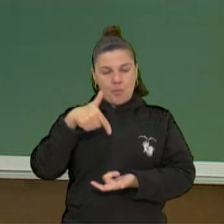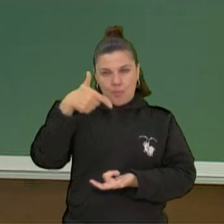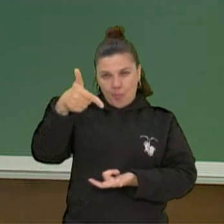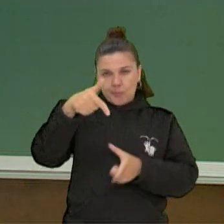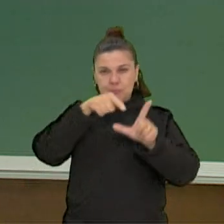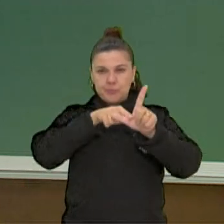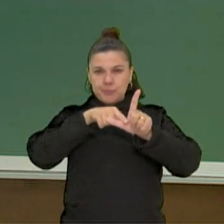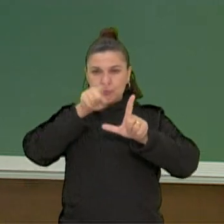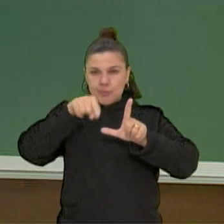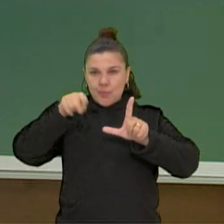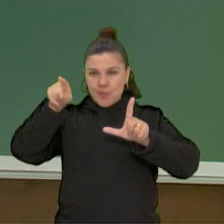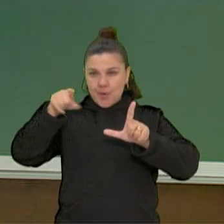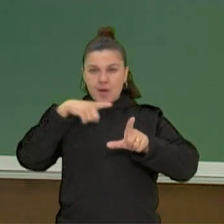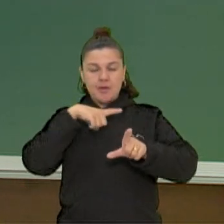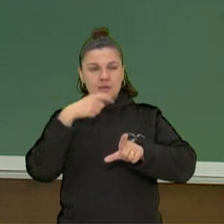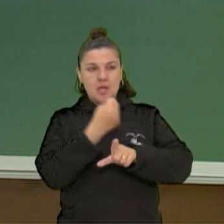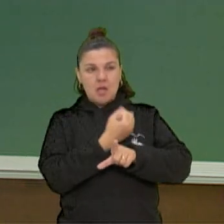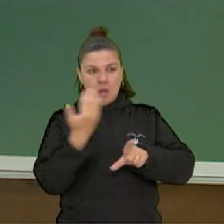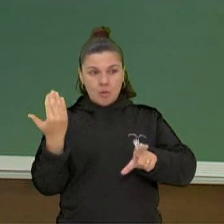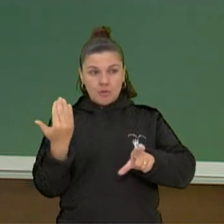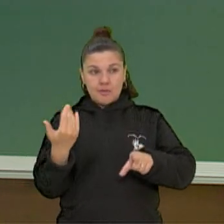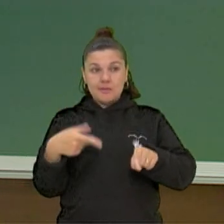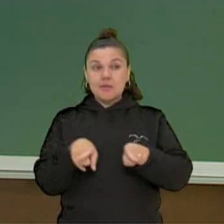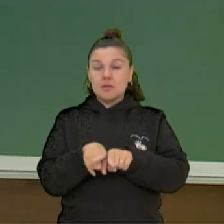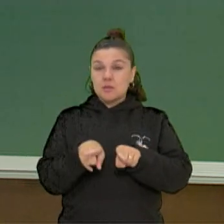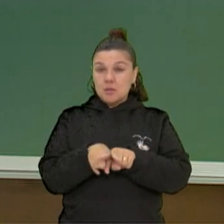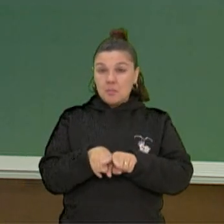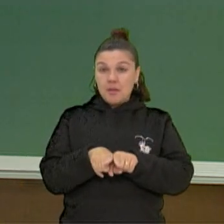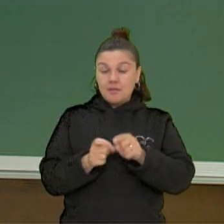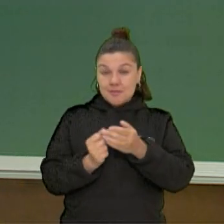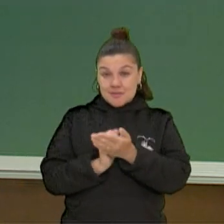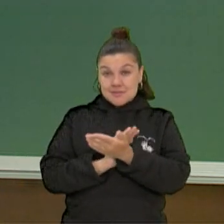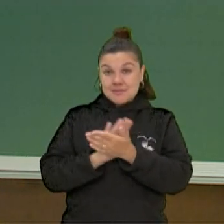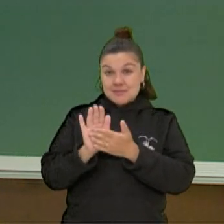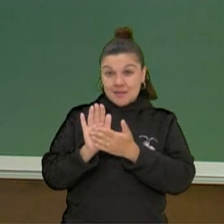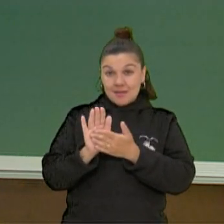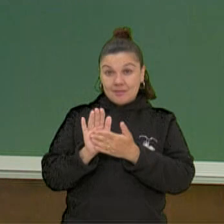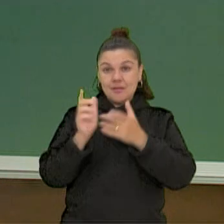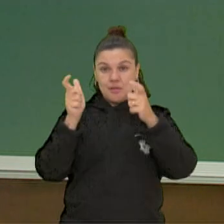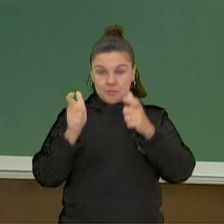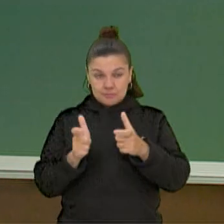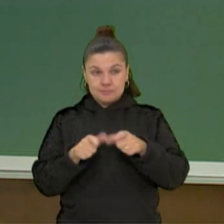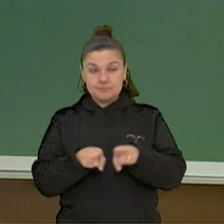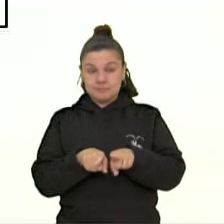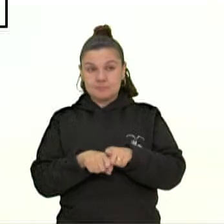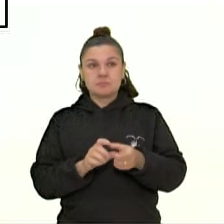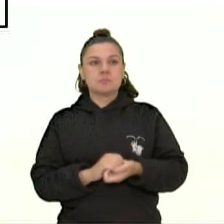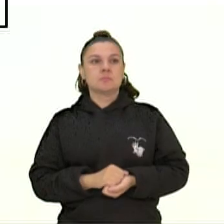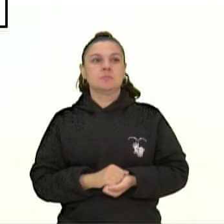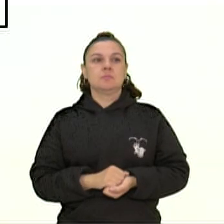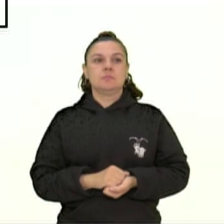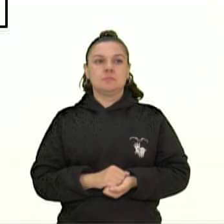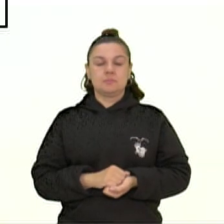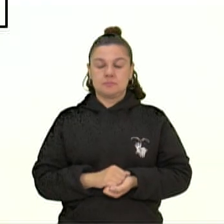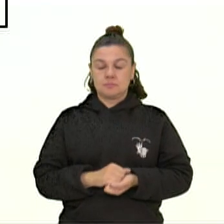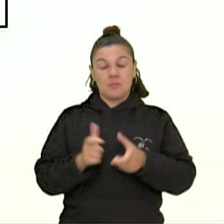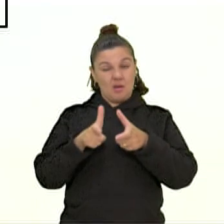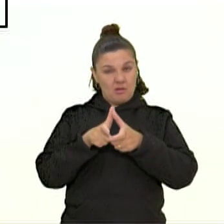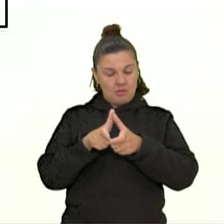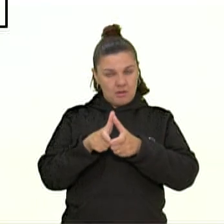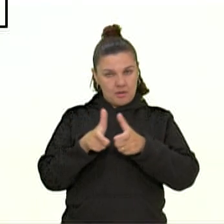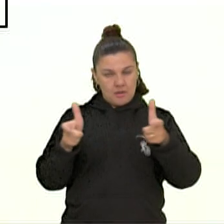que tem alguns países que são origem e destino de alguns refugiados. Tá? A maior parte,